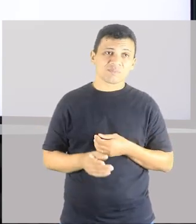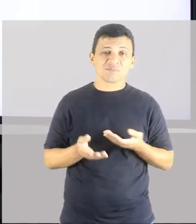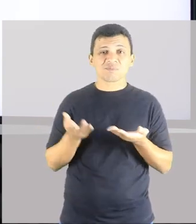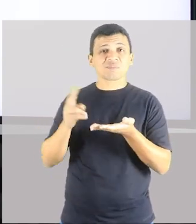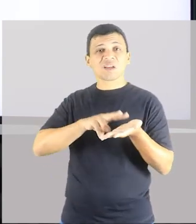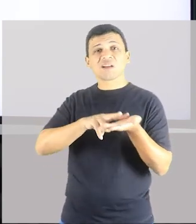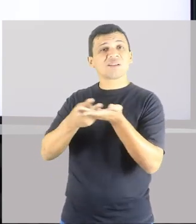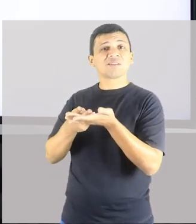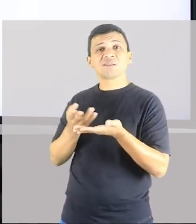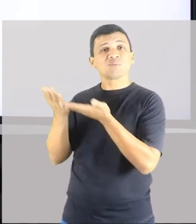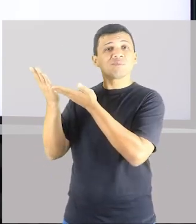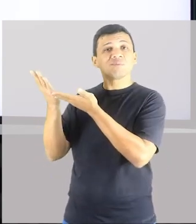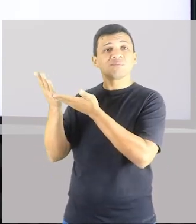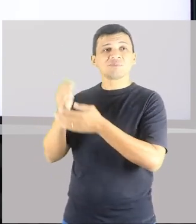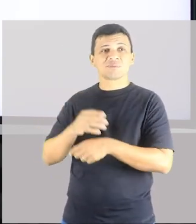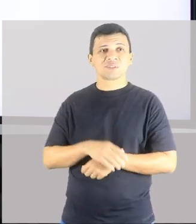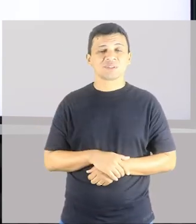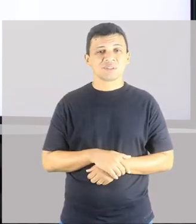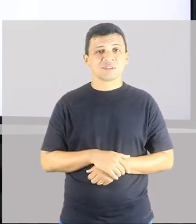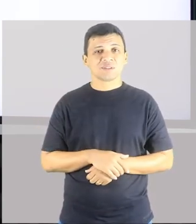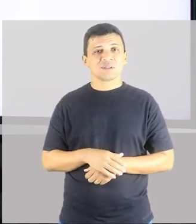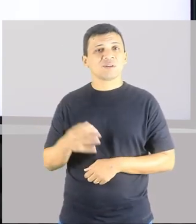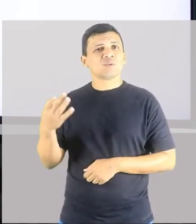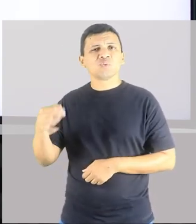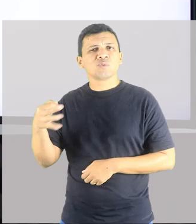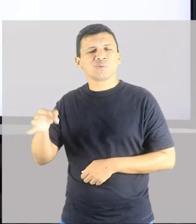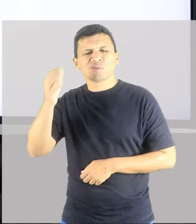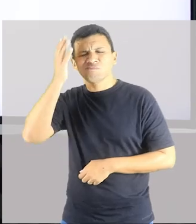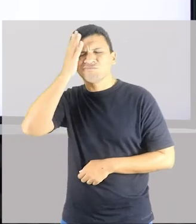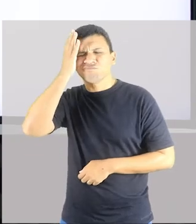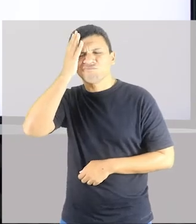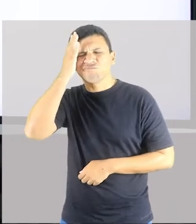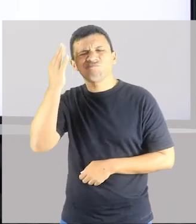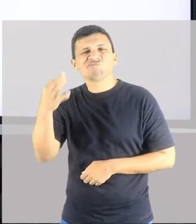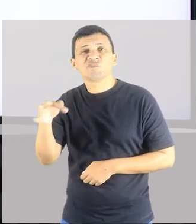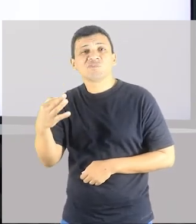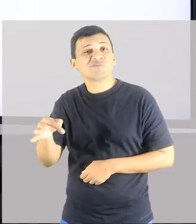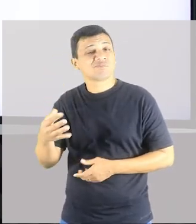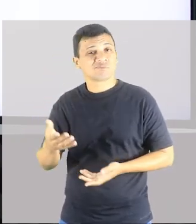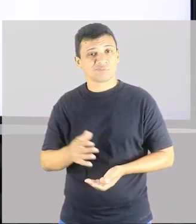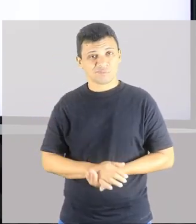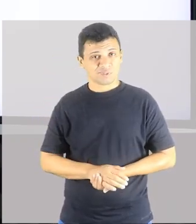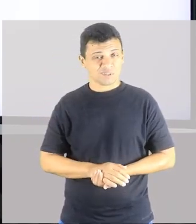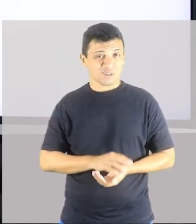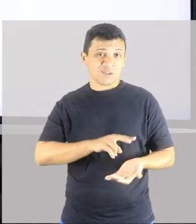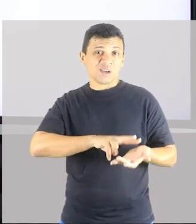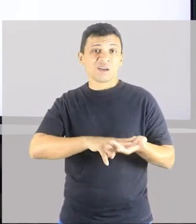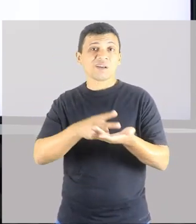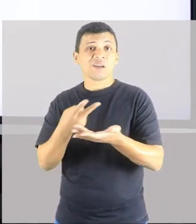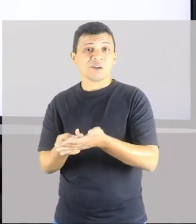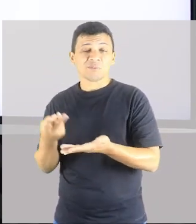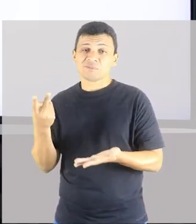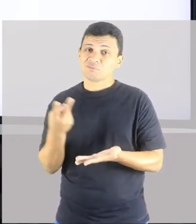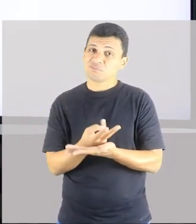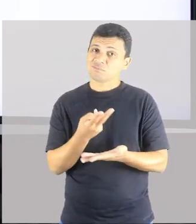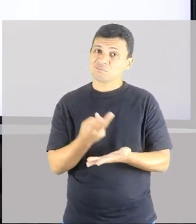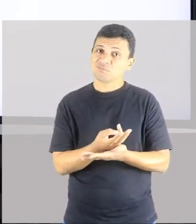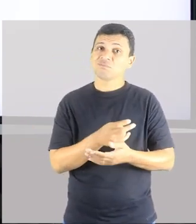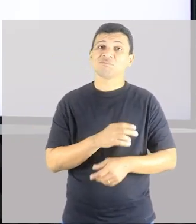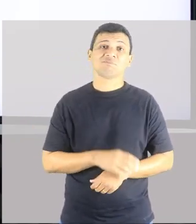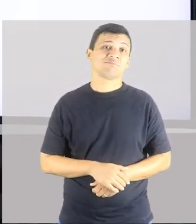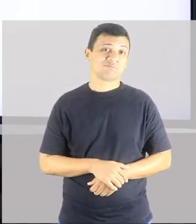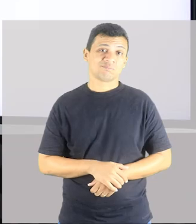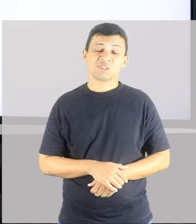como o tradutor traduziu, ó. Ele está com dor de cabeça. Ou seja, é uma tradução equivocada, é uma tradução